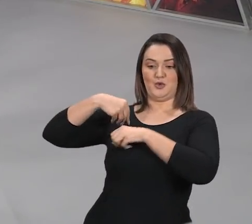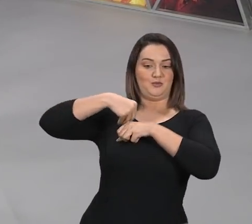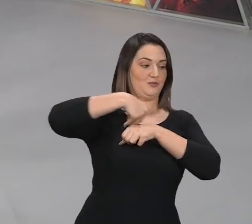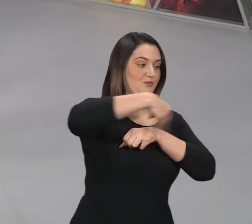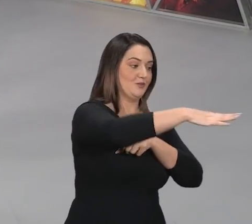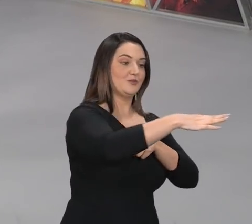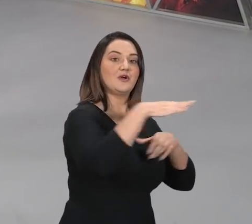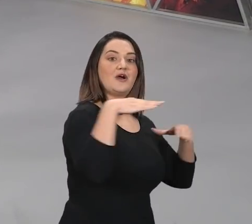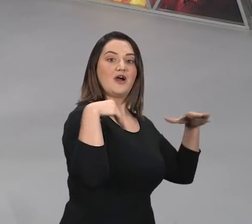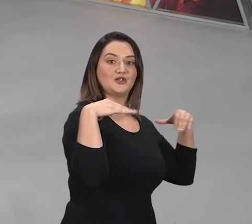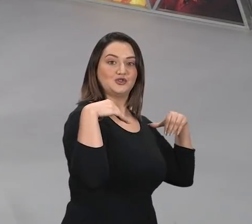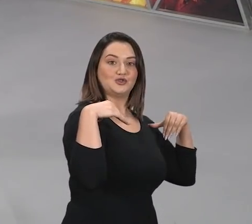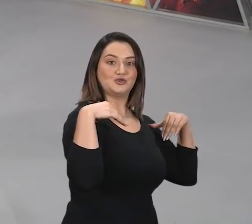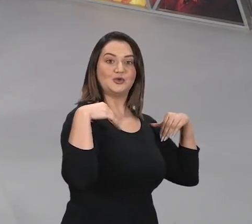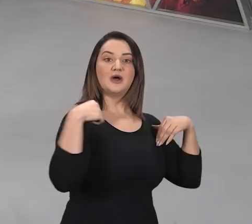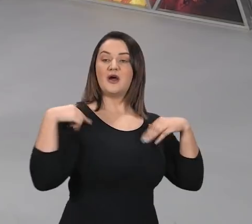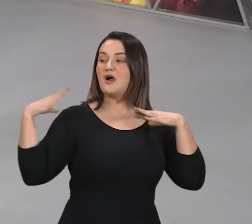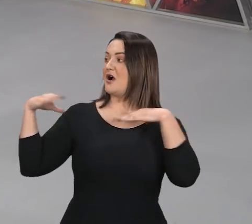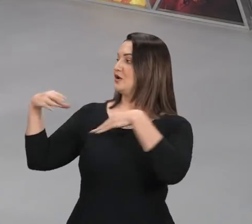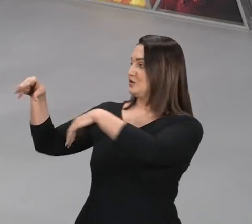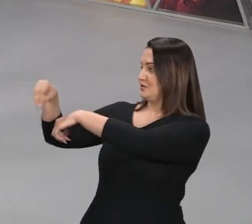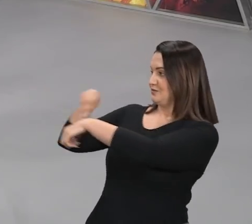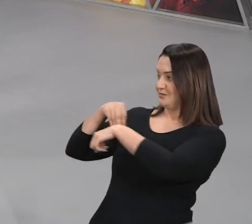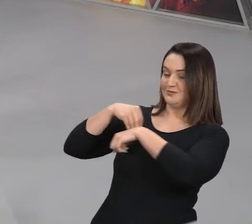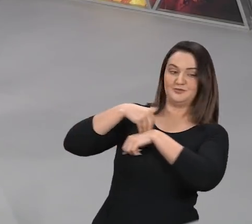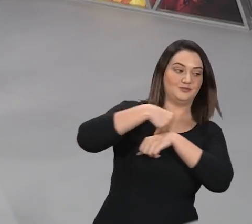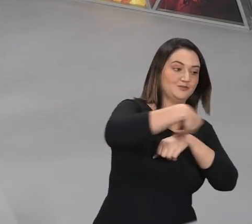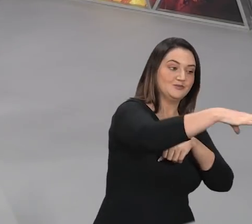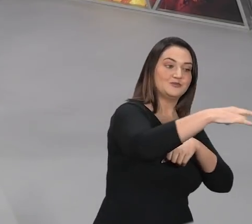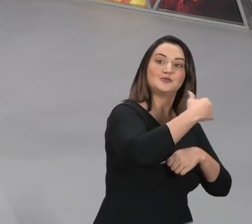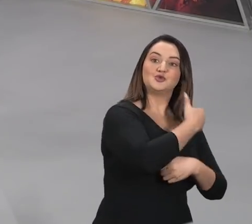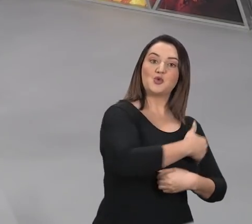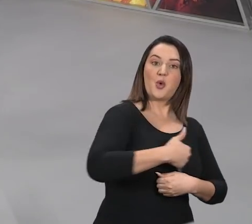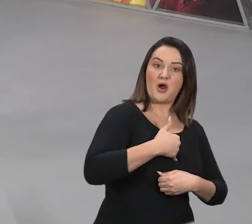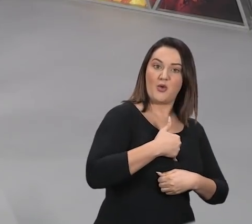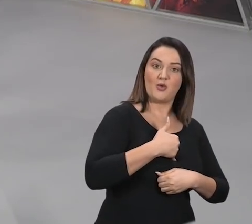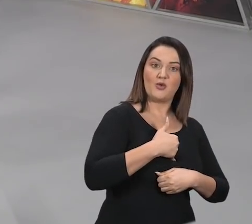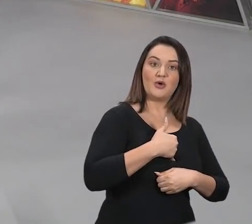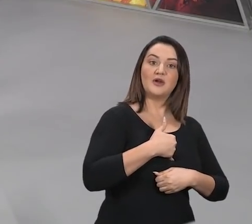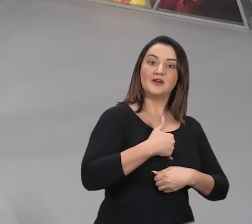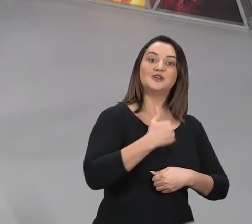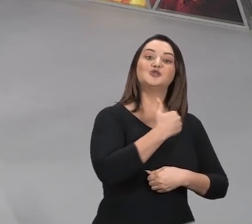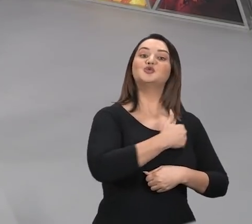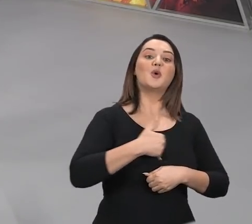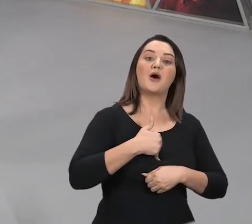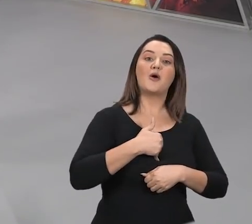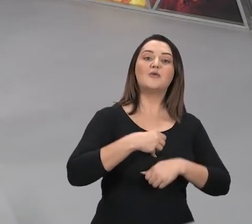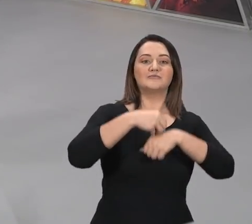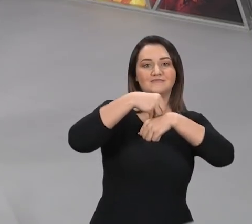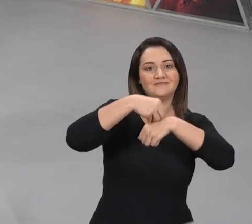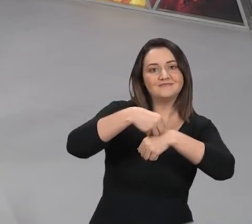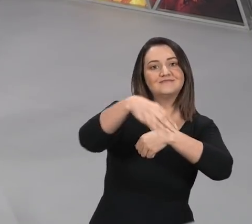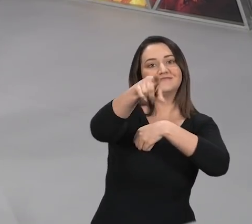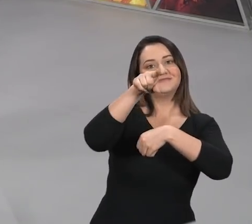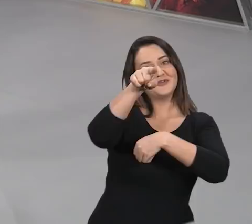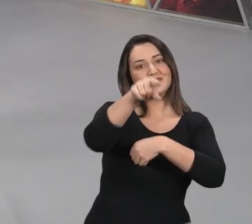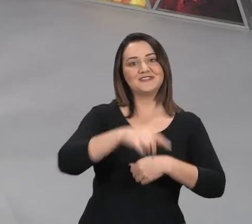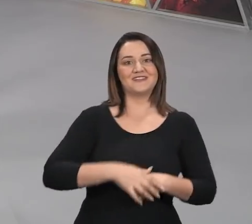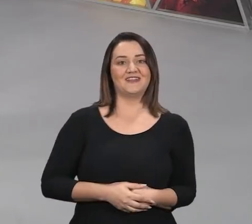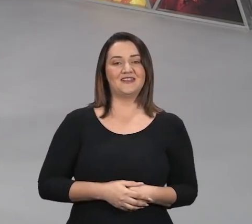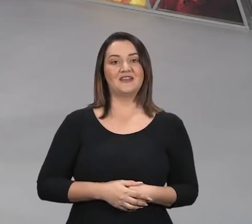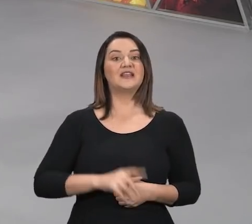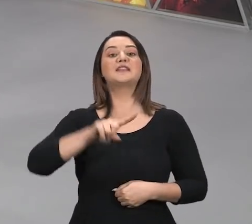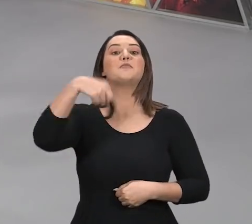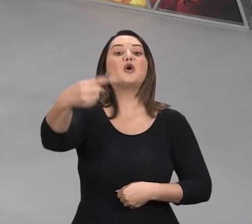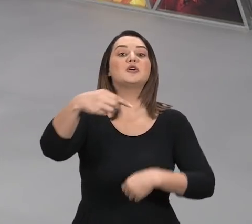Jesus revelou ao anjo. O anjo revelou a João. João revelou a nós. E nós